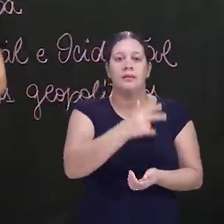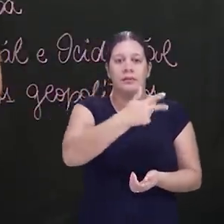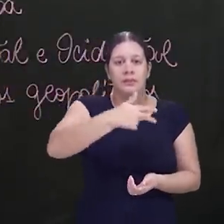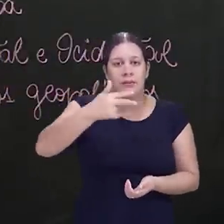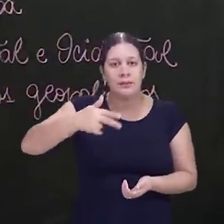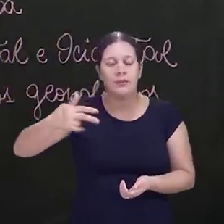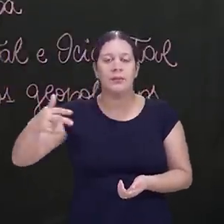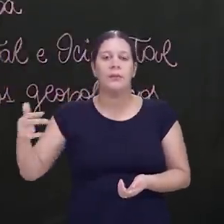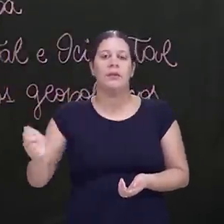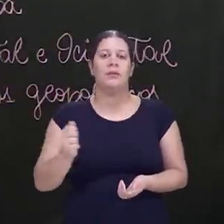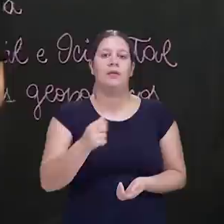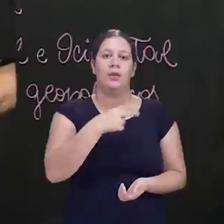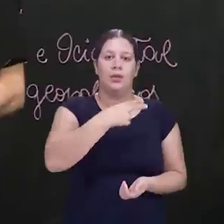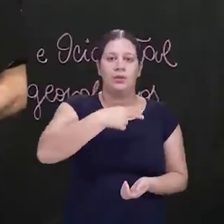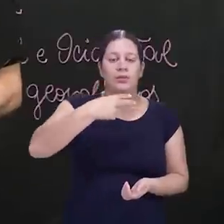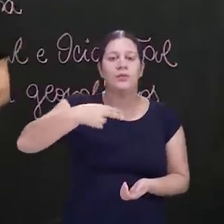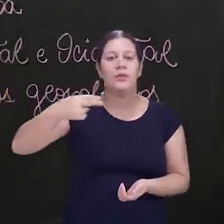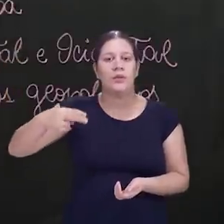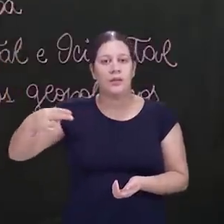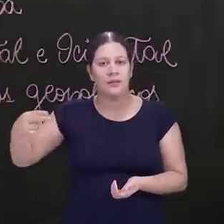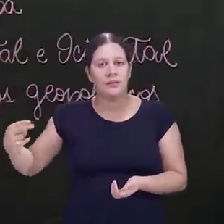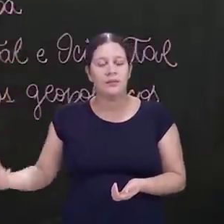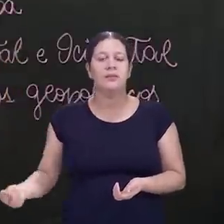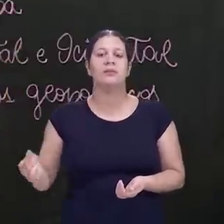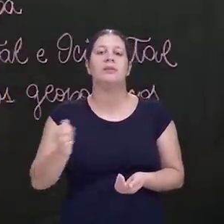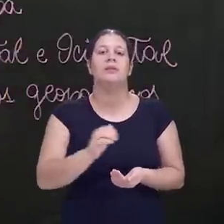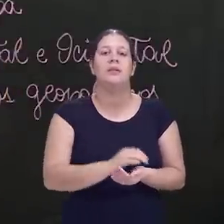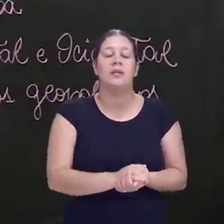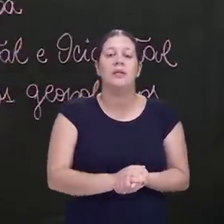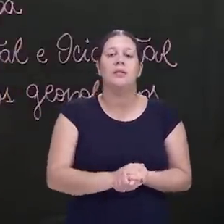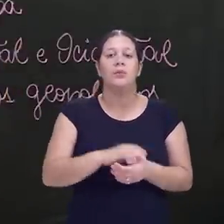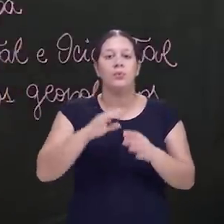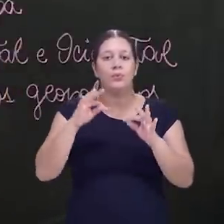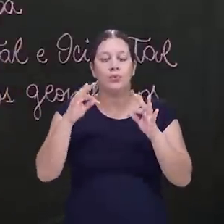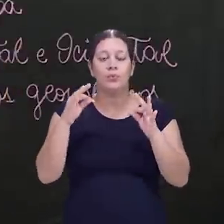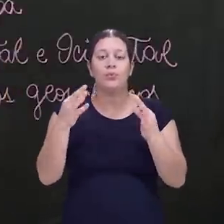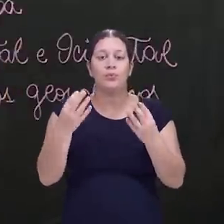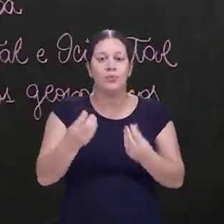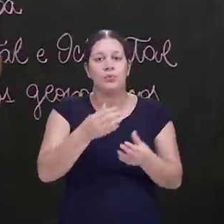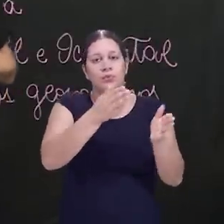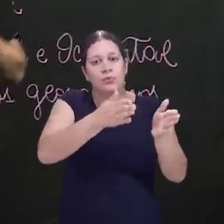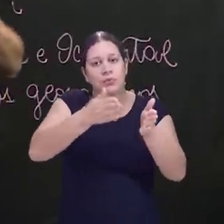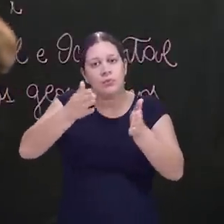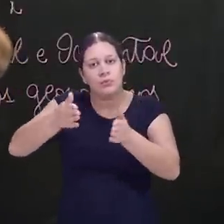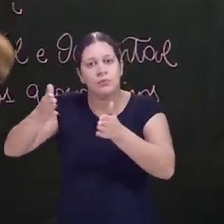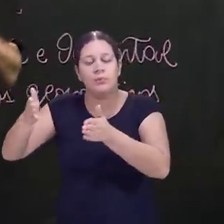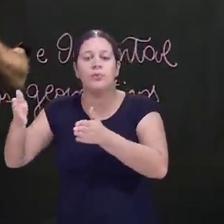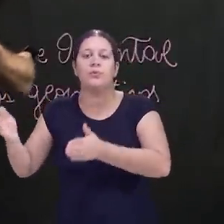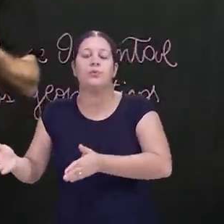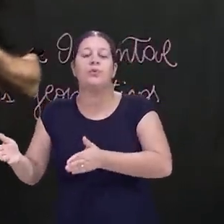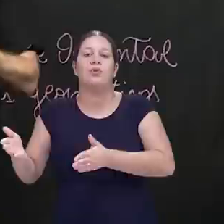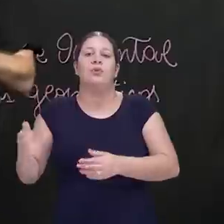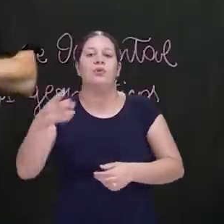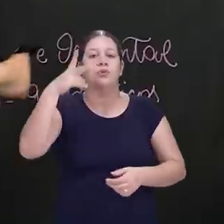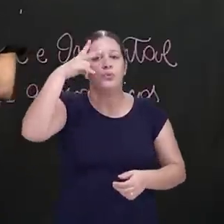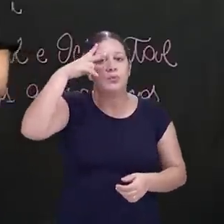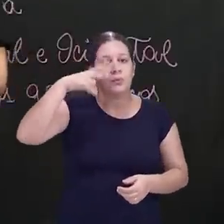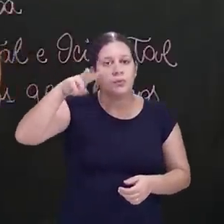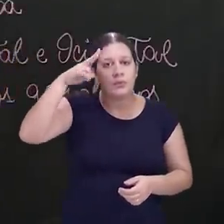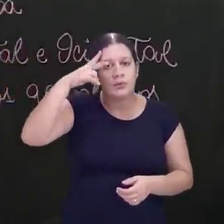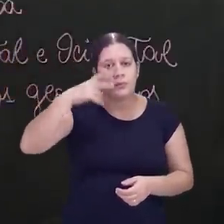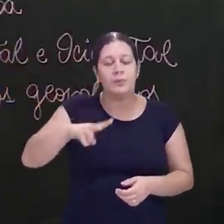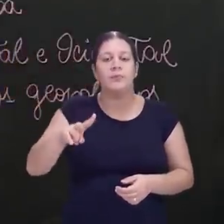Noruega, a Suécia, a Finlândia, a Islândia, que ao longo de um processo histórico,